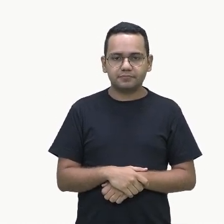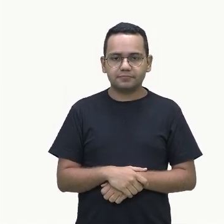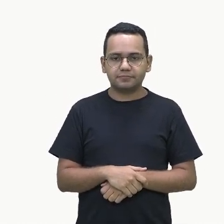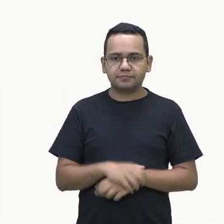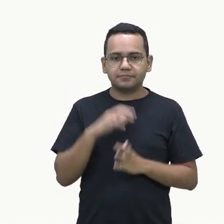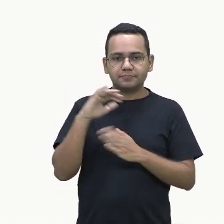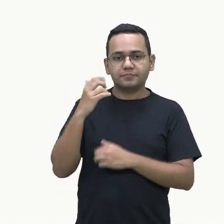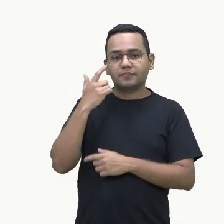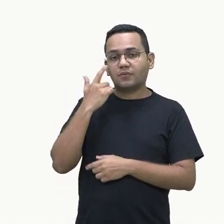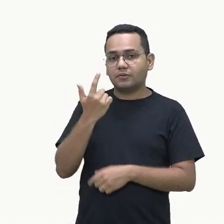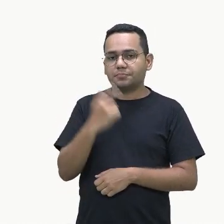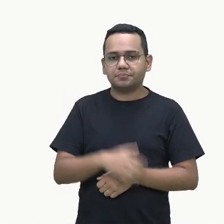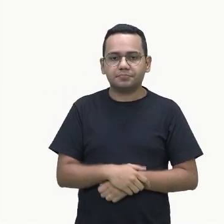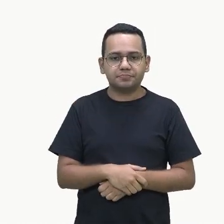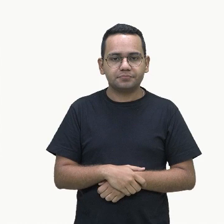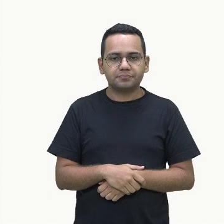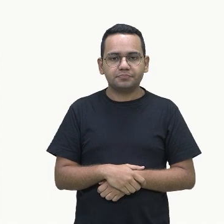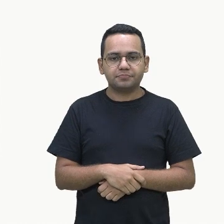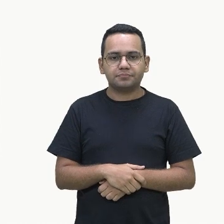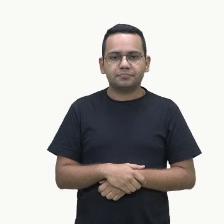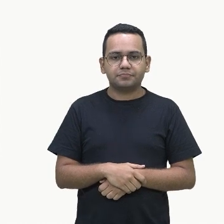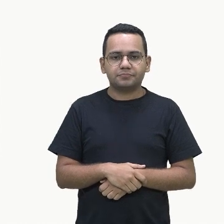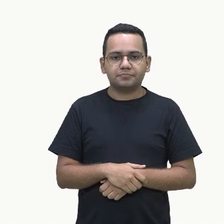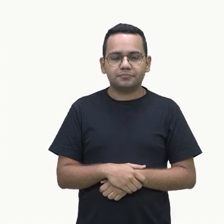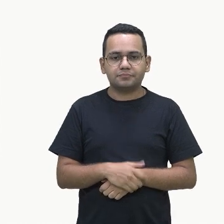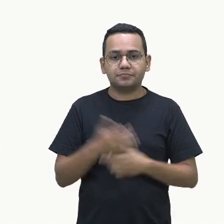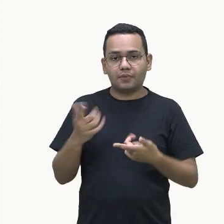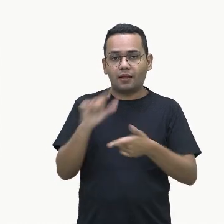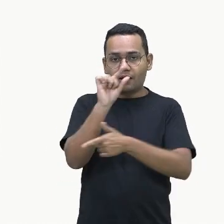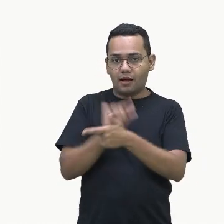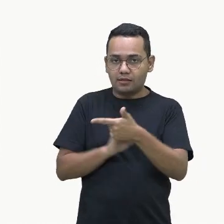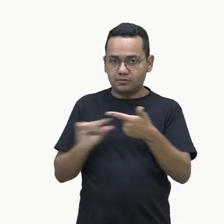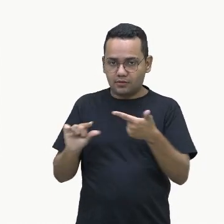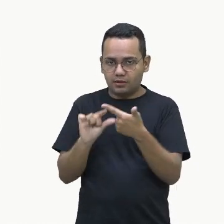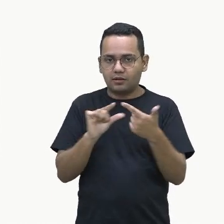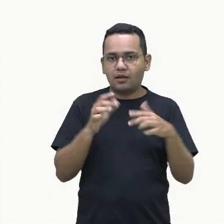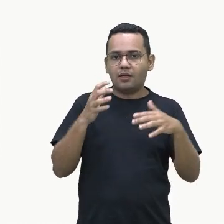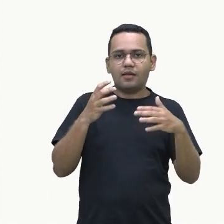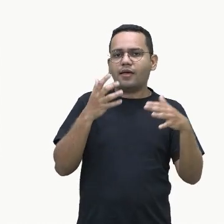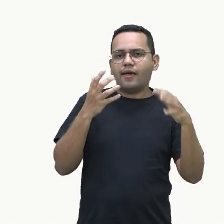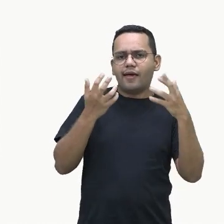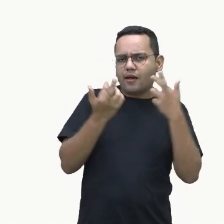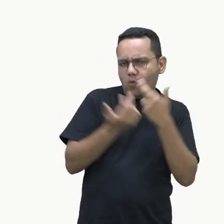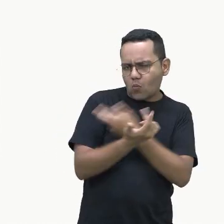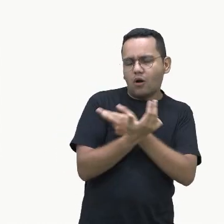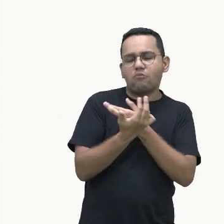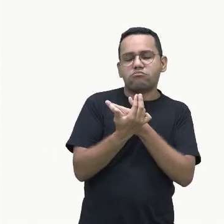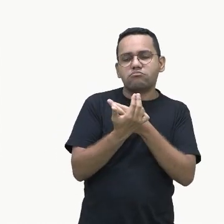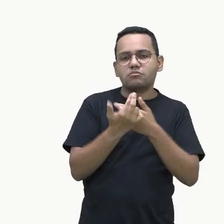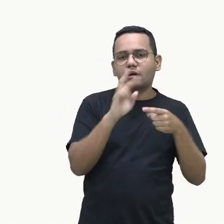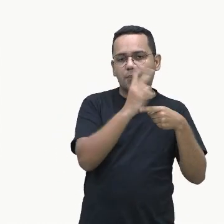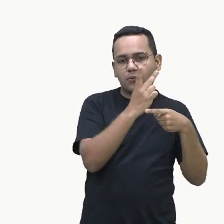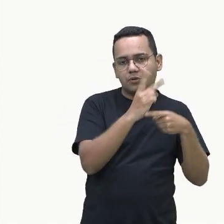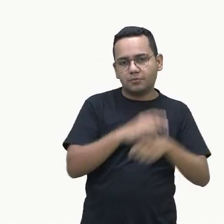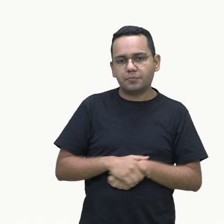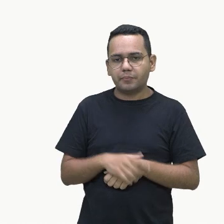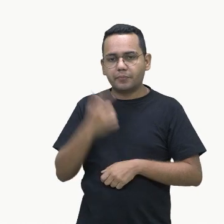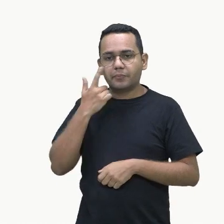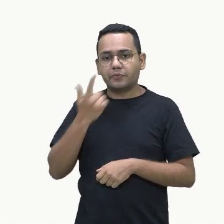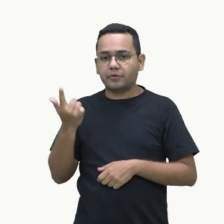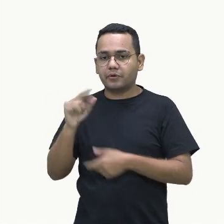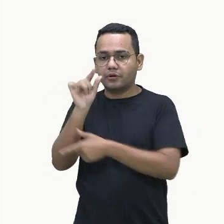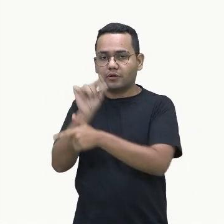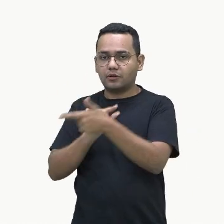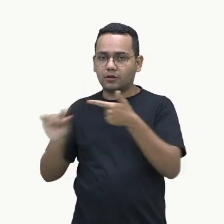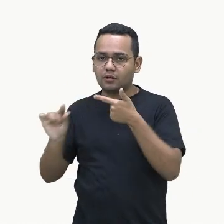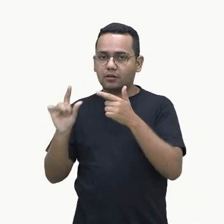Aqui, ó, observando, dos catetos é igual da hipotenusa, dos catetos é igual da hipotenusa e dos catetos